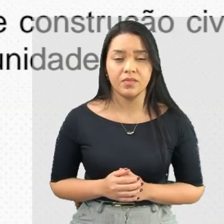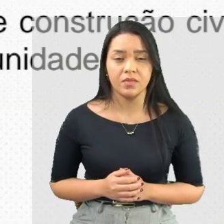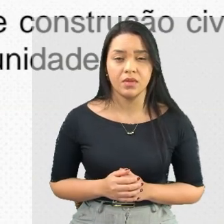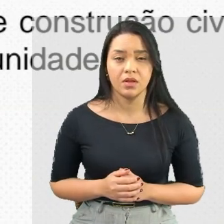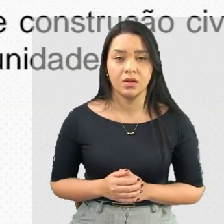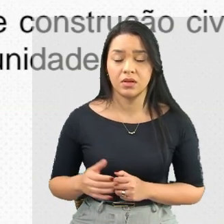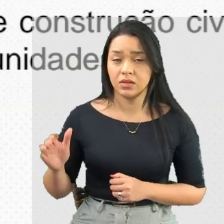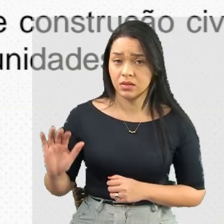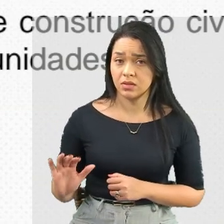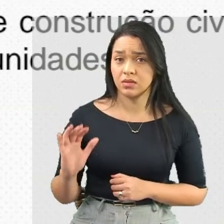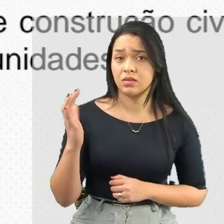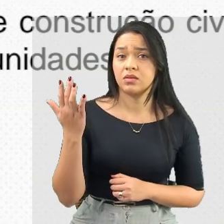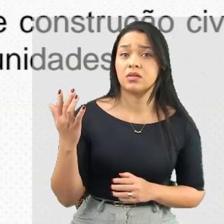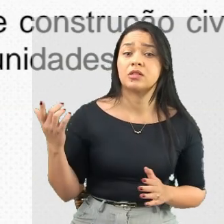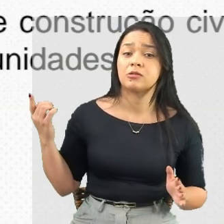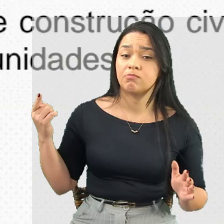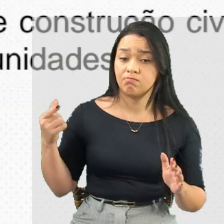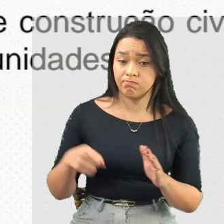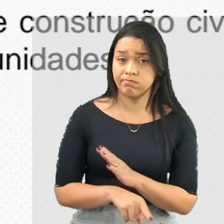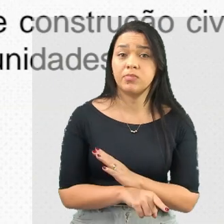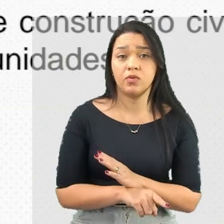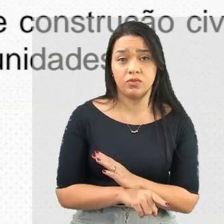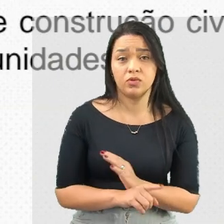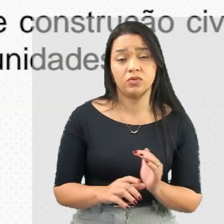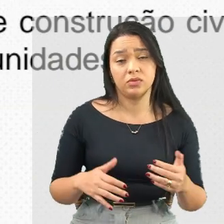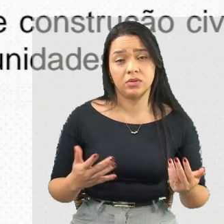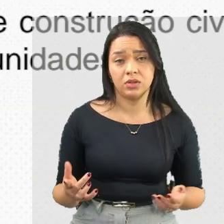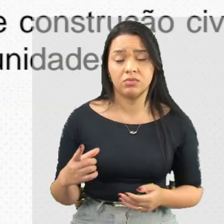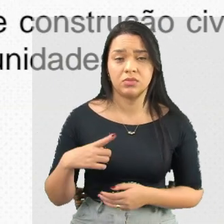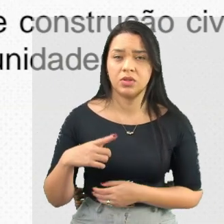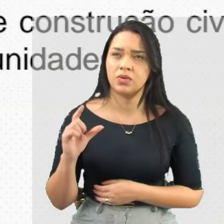esse fenômeno se intensificou, né? Então, existem